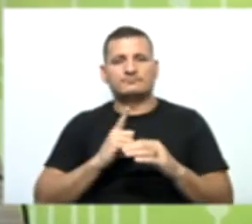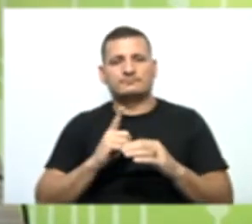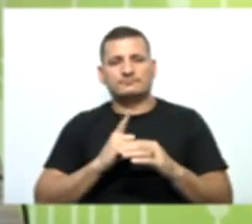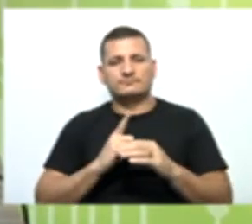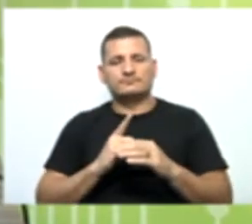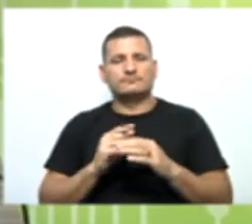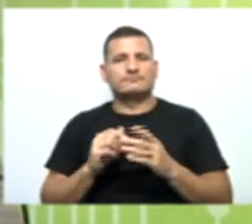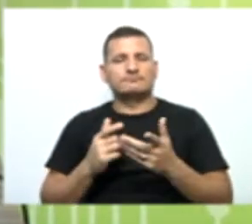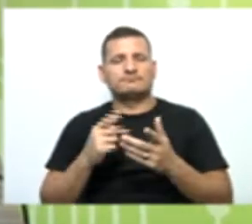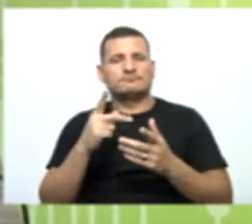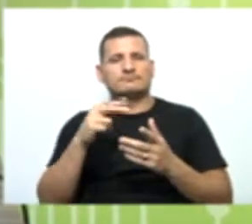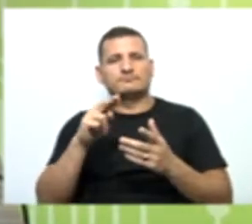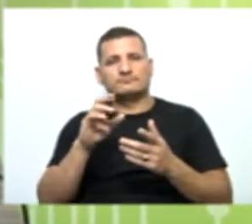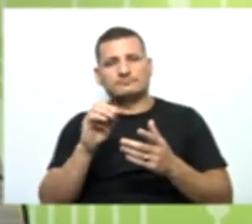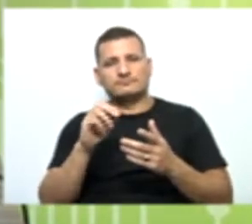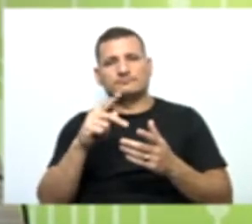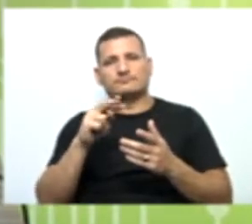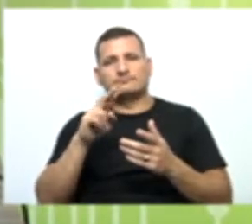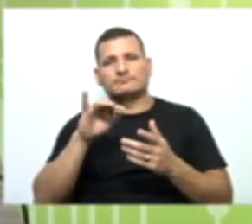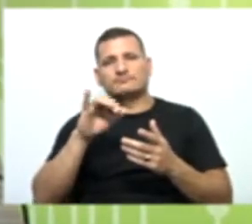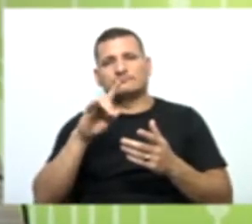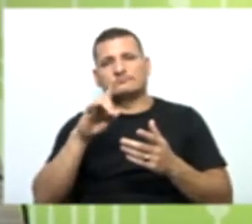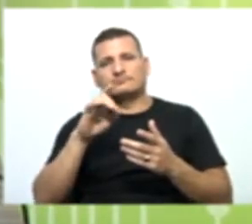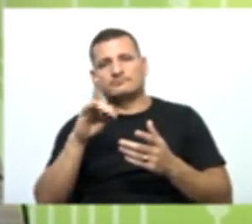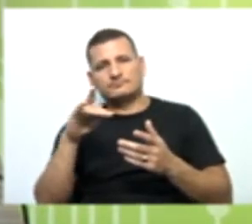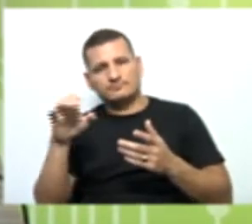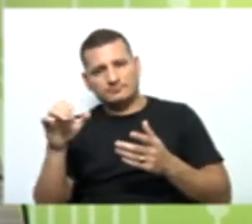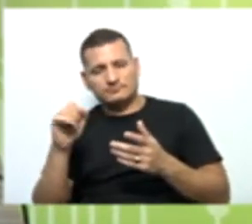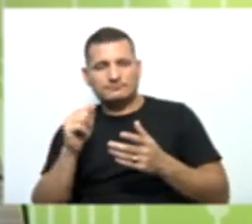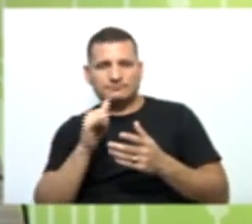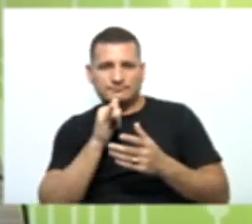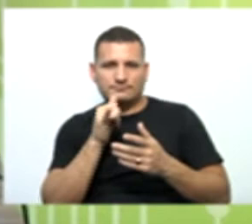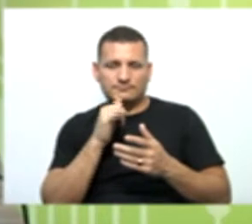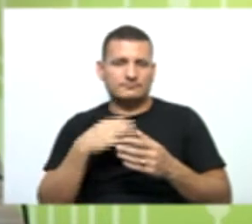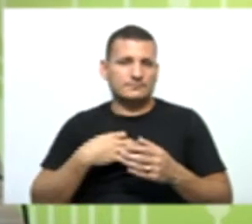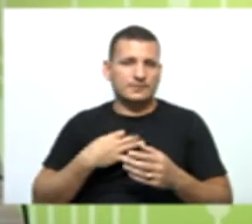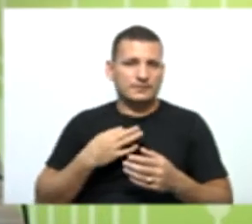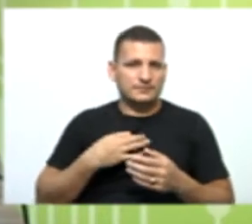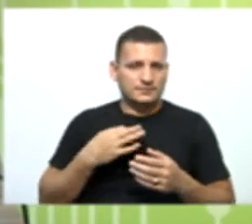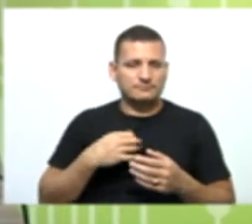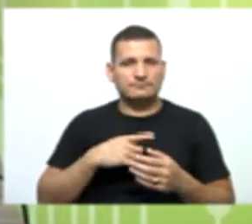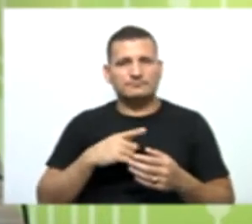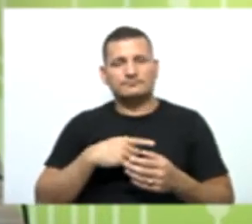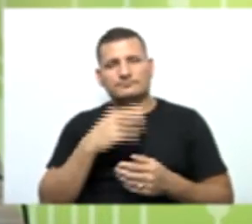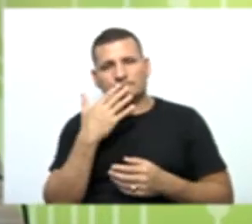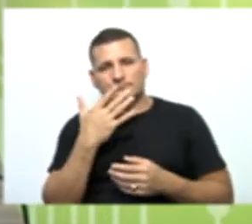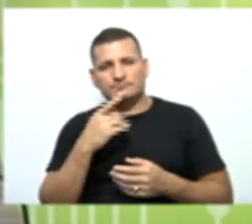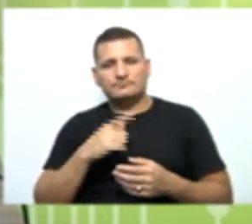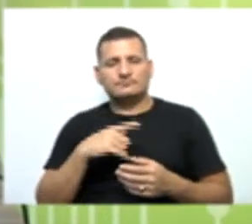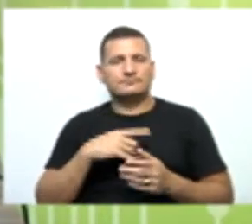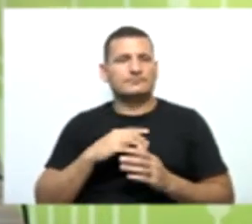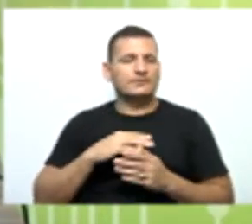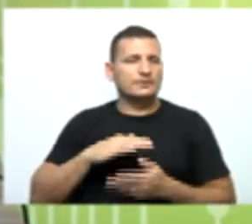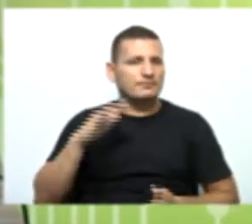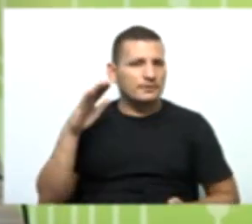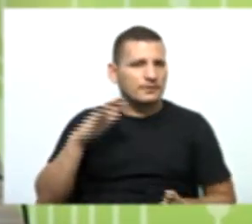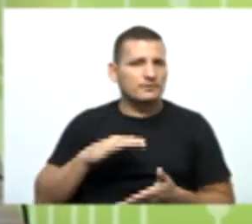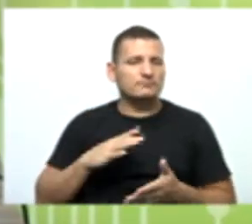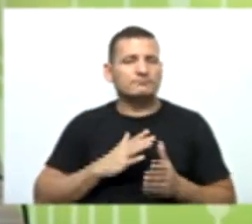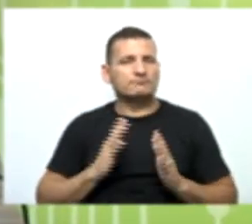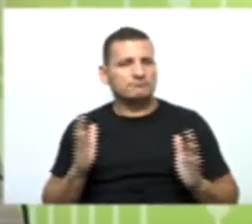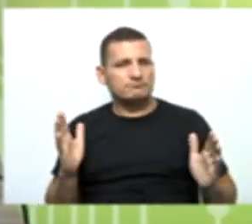possuem propriedades. Por exemplo, uma camisa, ela possui uma cor, possui um tamanho, uma largura,